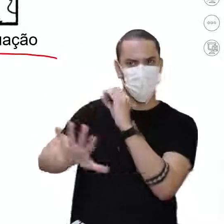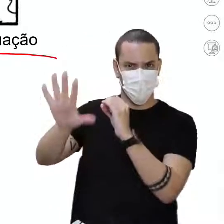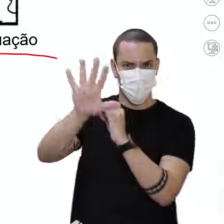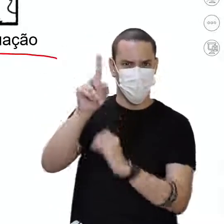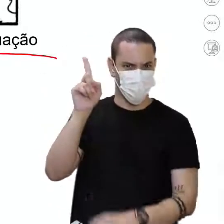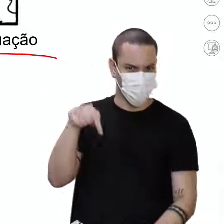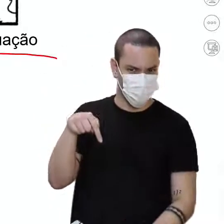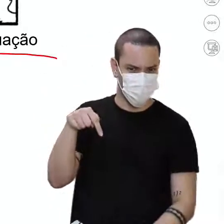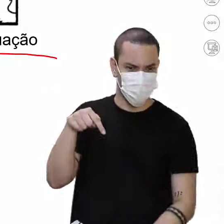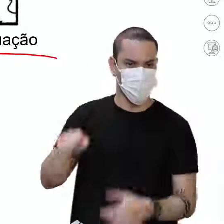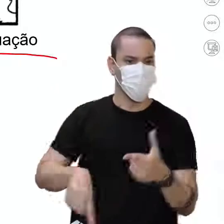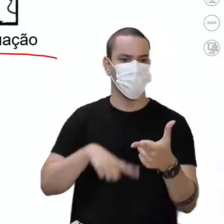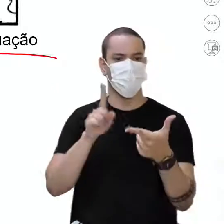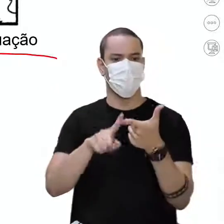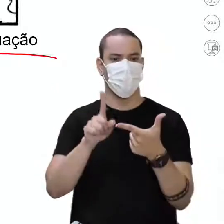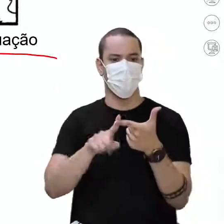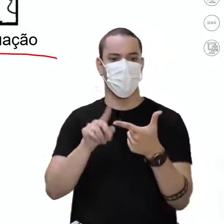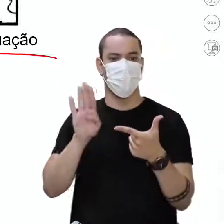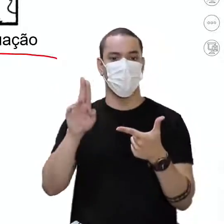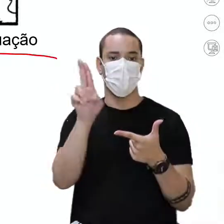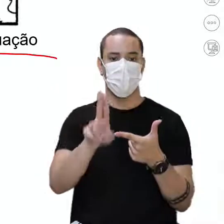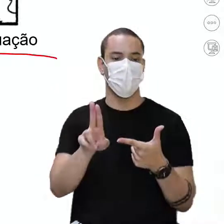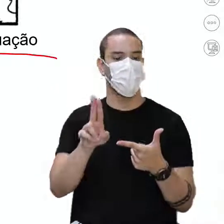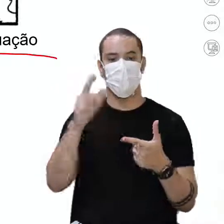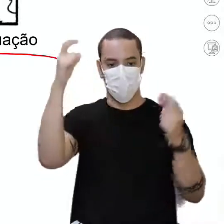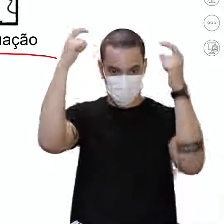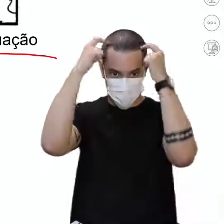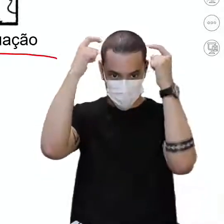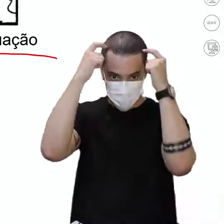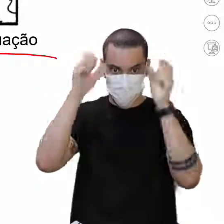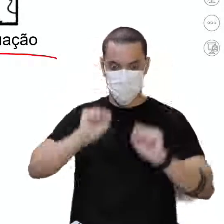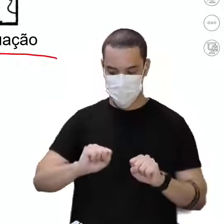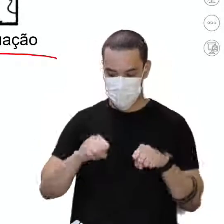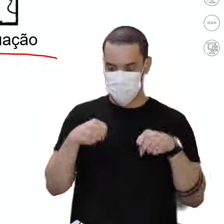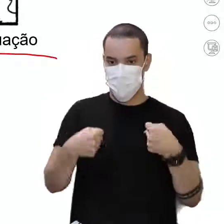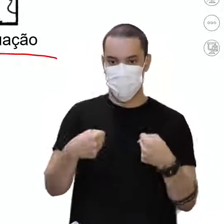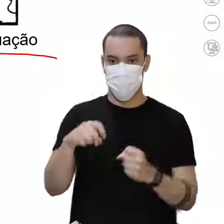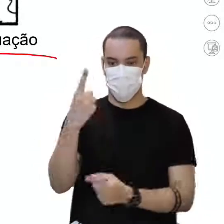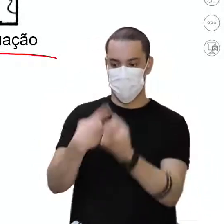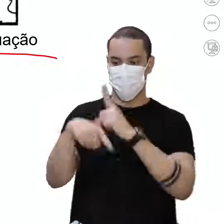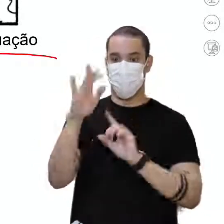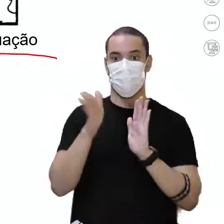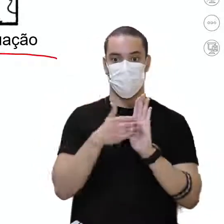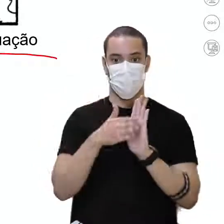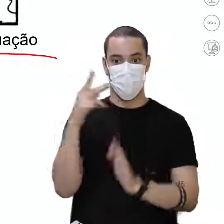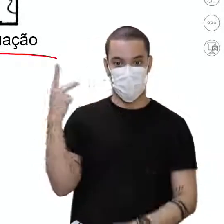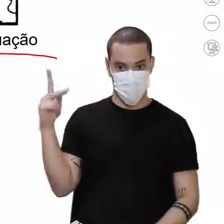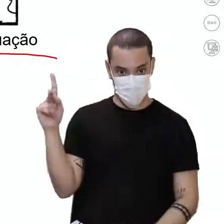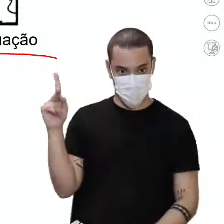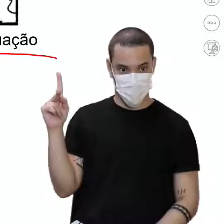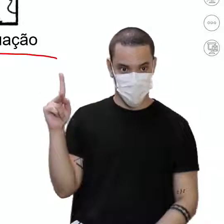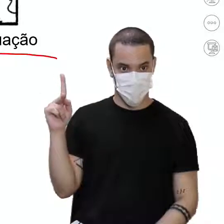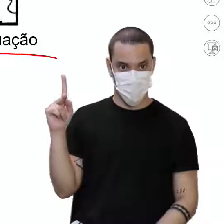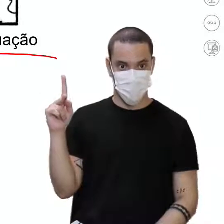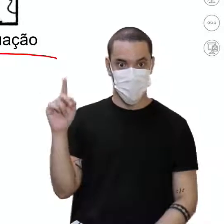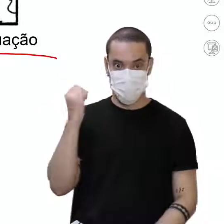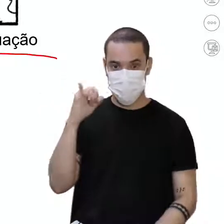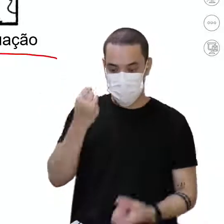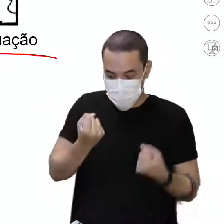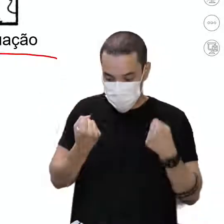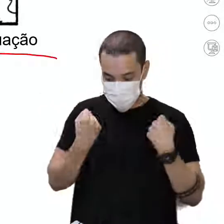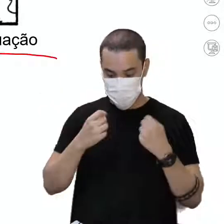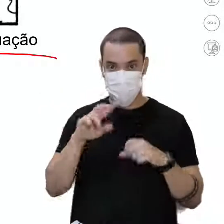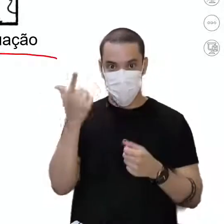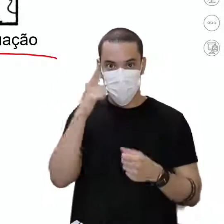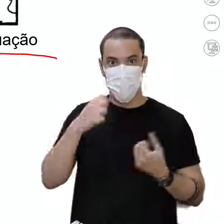que é isso? B, o urso esforçou-se para garantir o sucesso da sua proposta? Se ele se esforçou